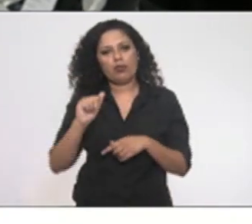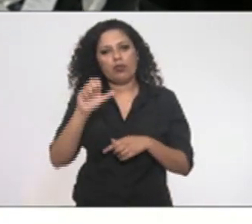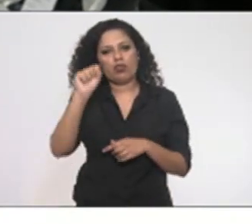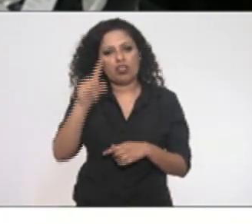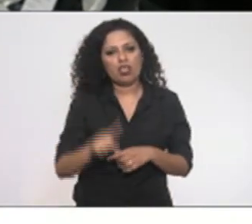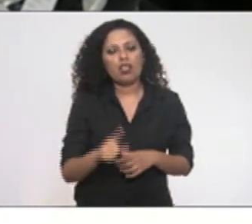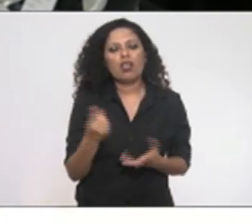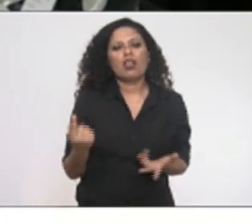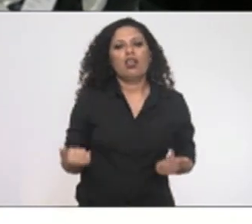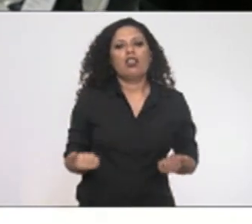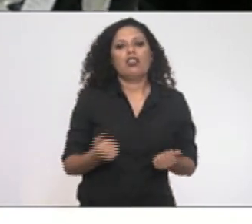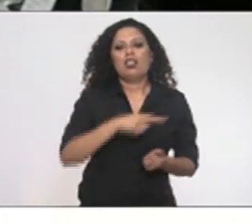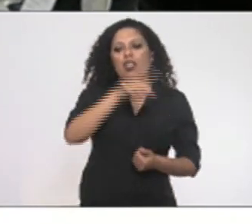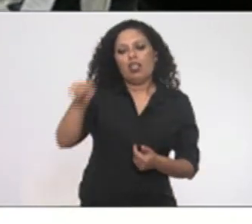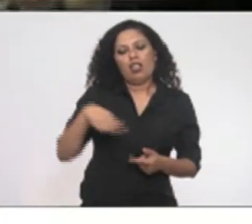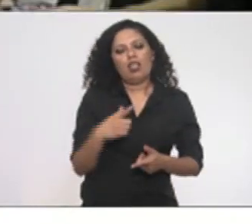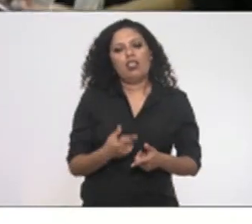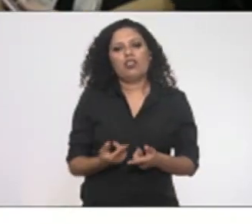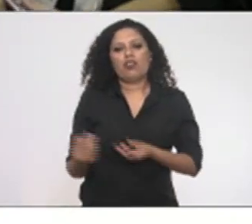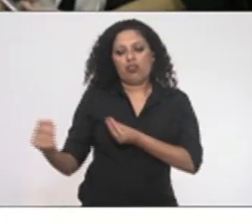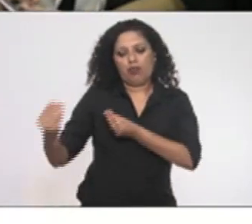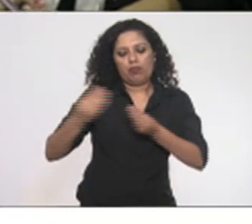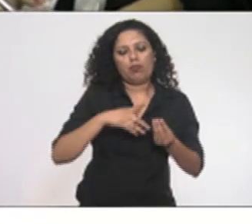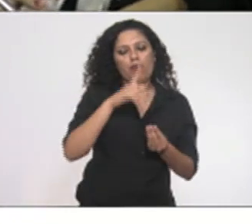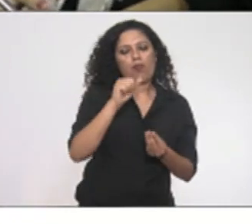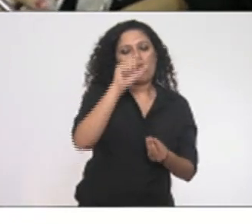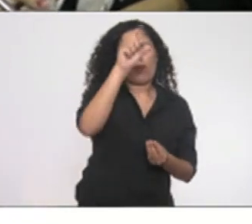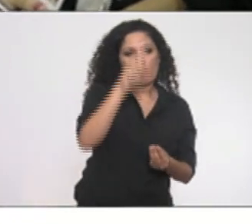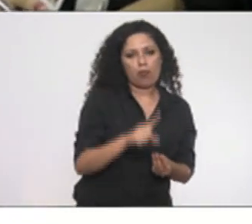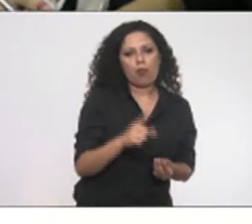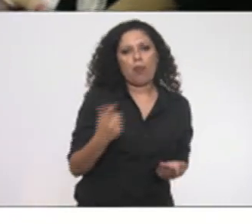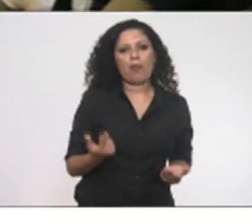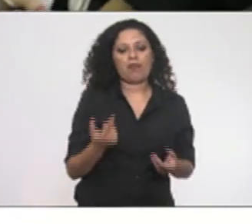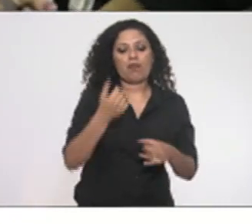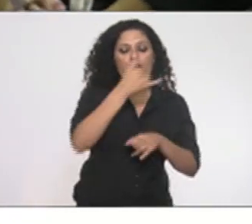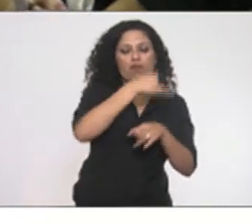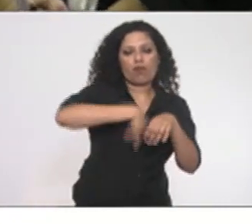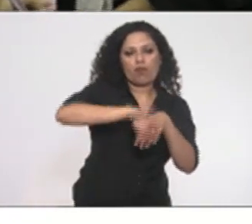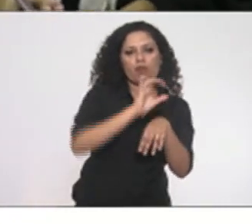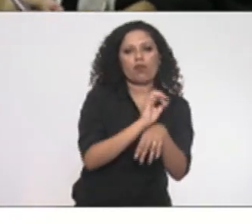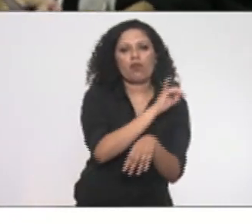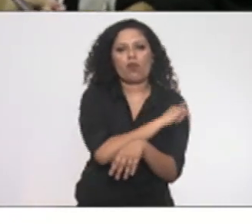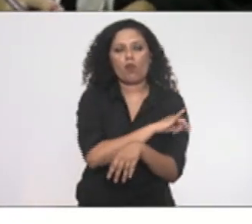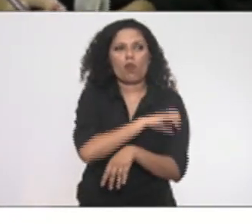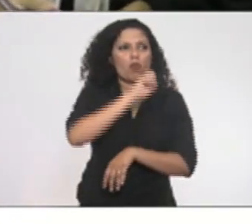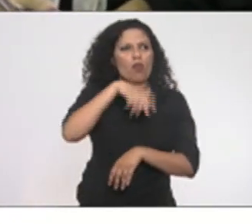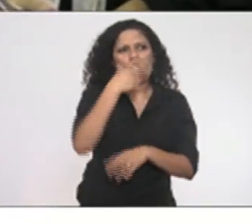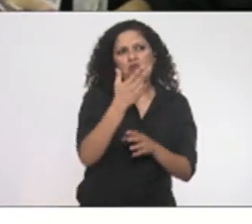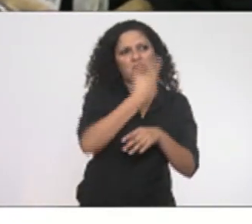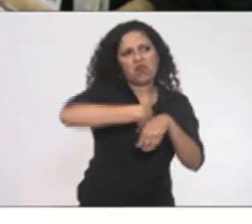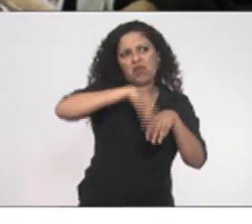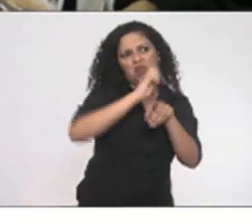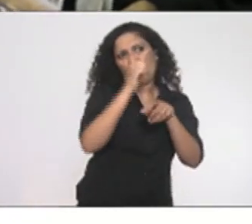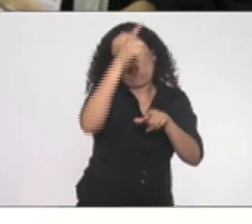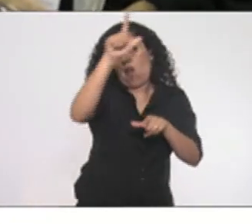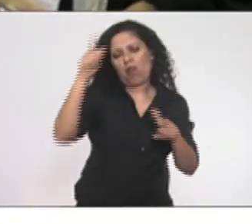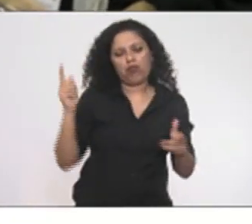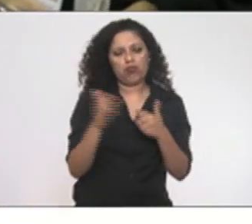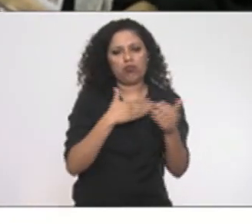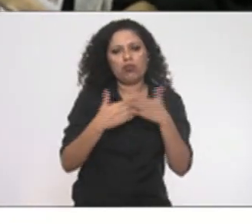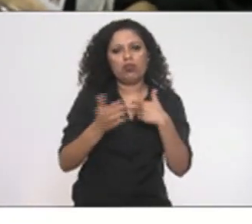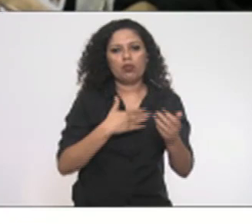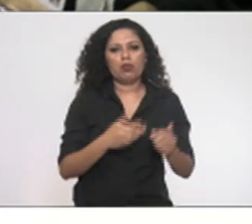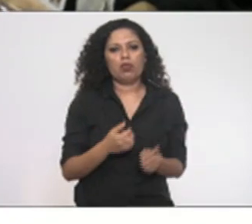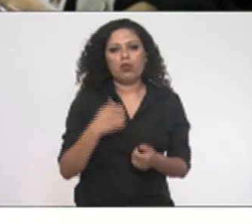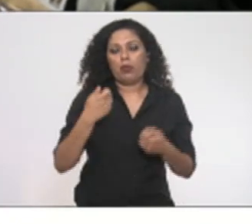no Gasduc para elas mesmas trazerem o gás delas para o Rio de Janeiro, ou levar para o Nordeste, ou fazer qualquer coisa com o gás dela. Não